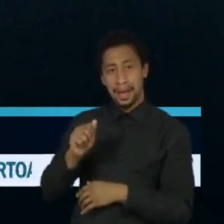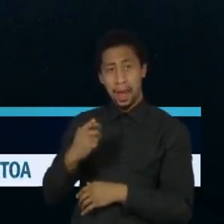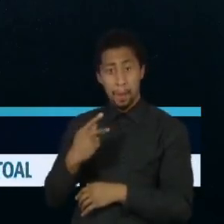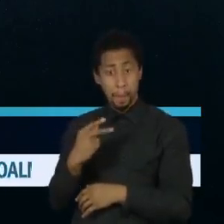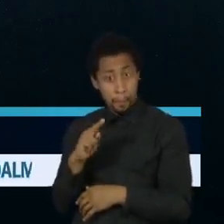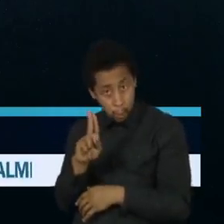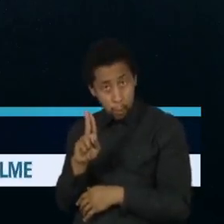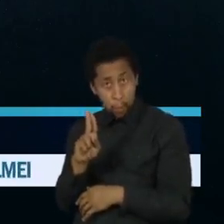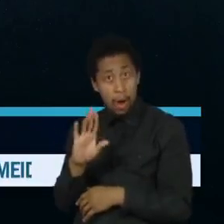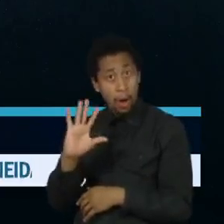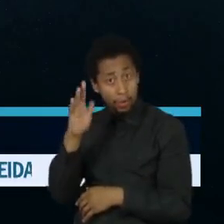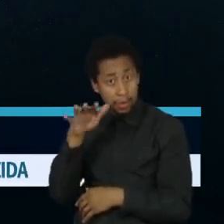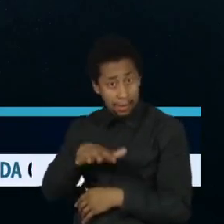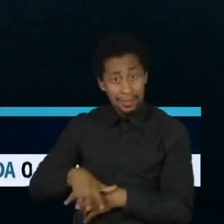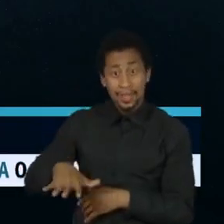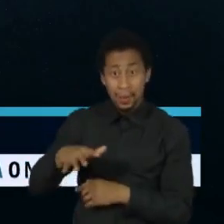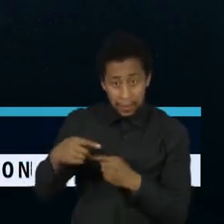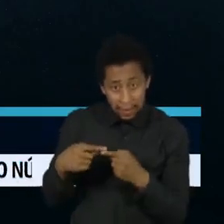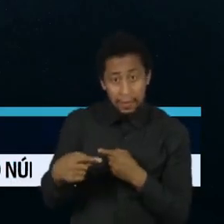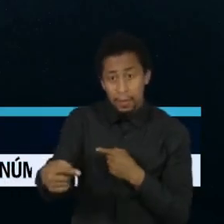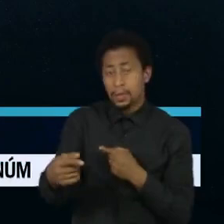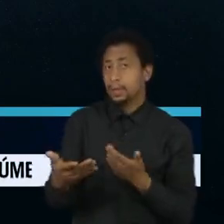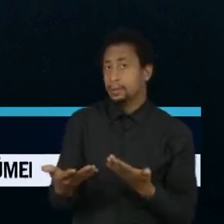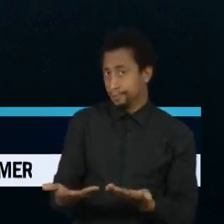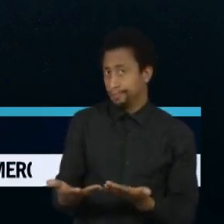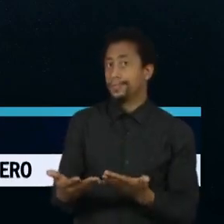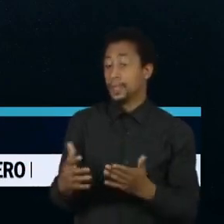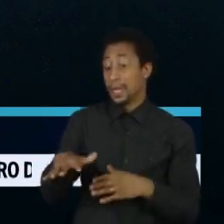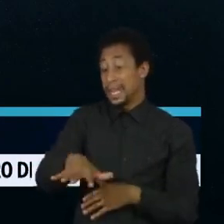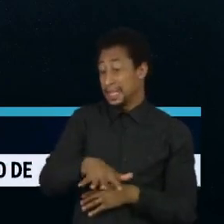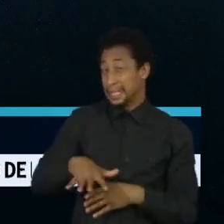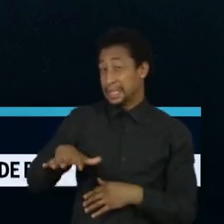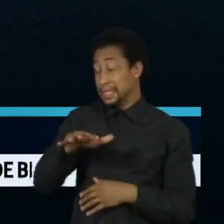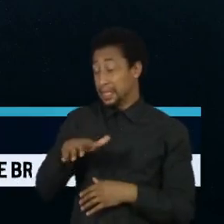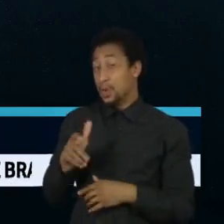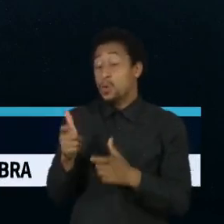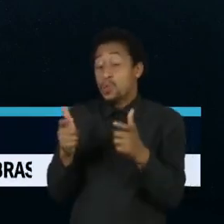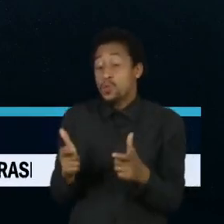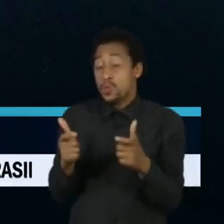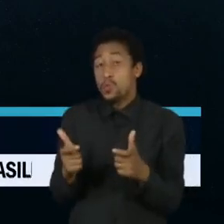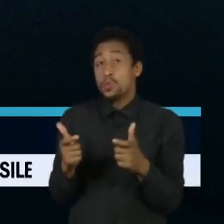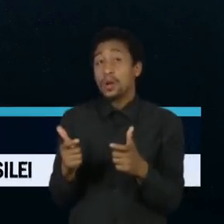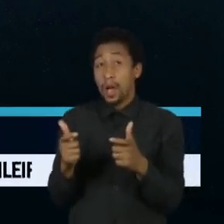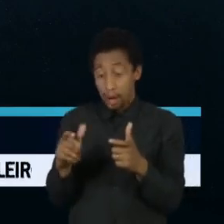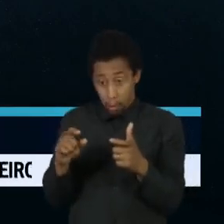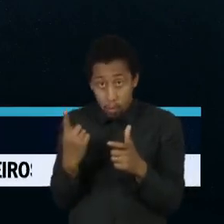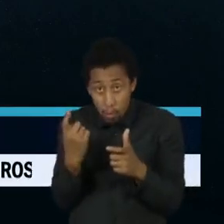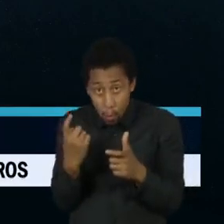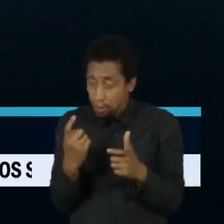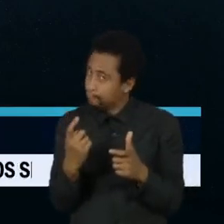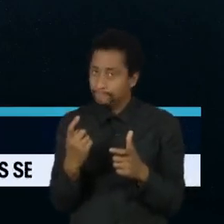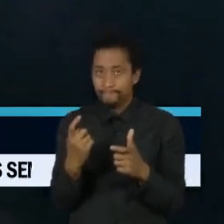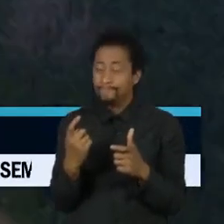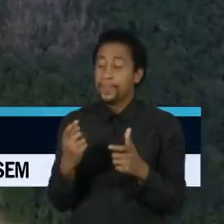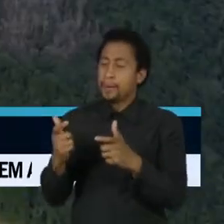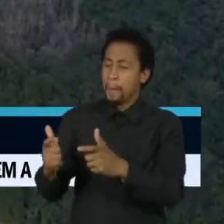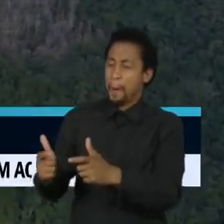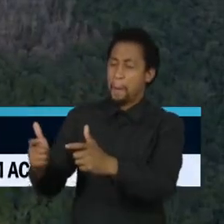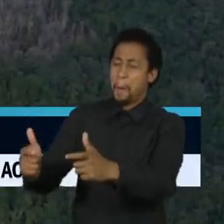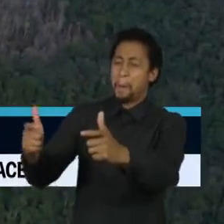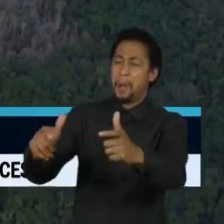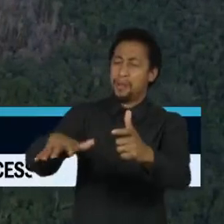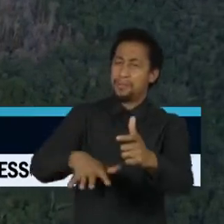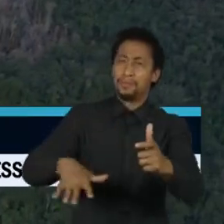semana. E essa é apenas uma região, está acontecendo em várias regiões, basta ver o que está acontecendo no